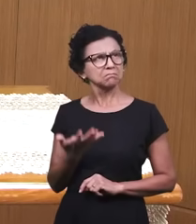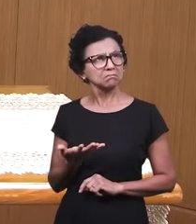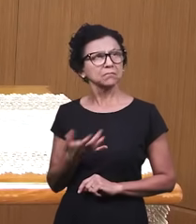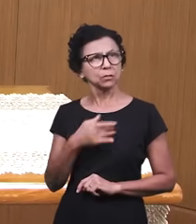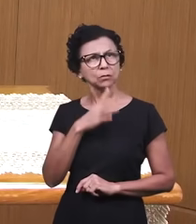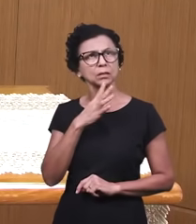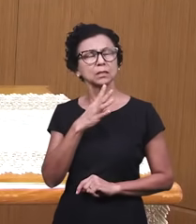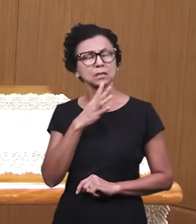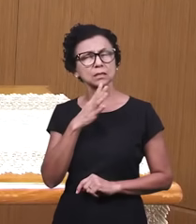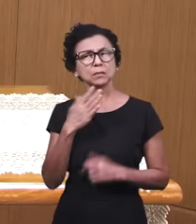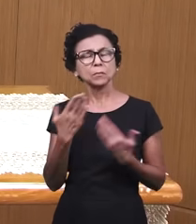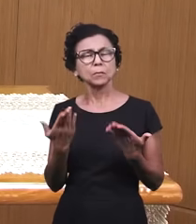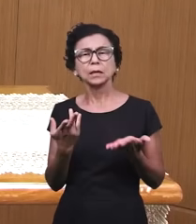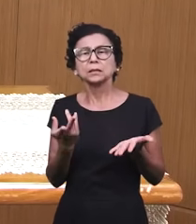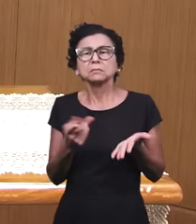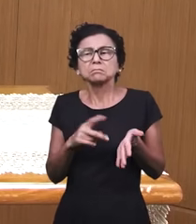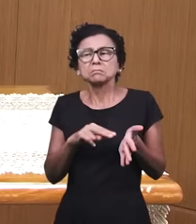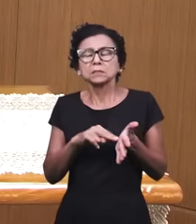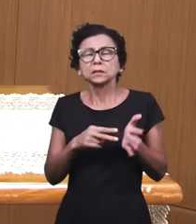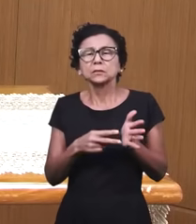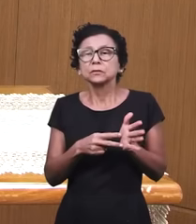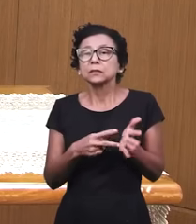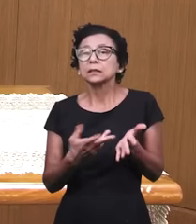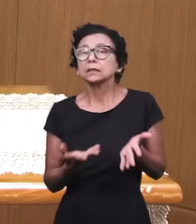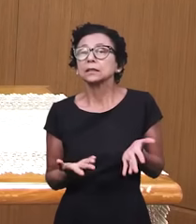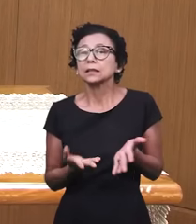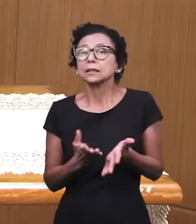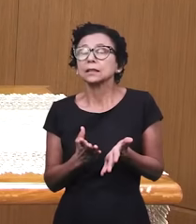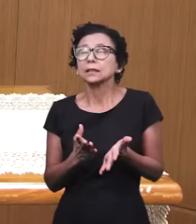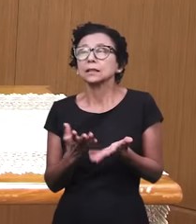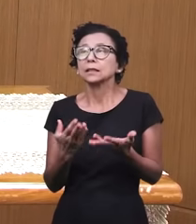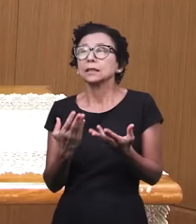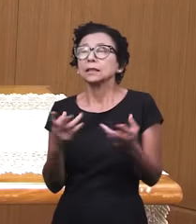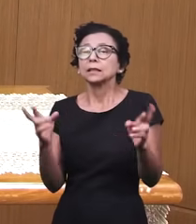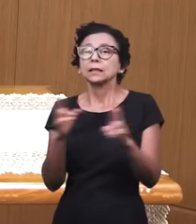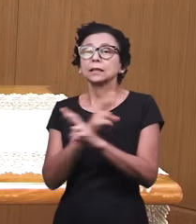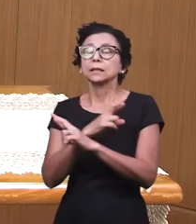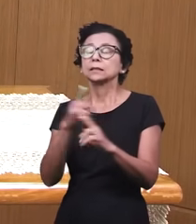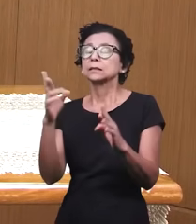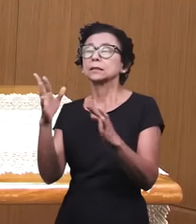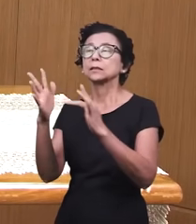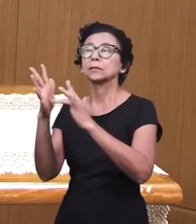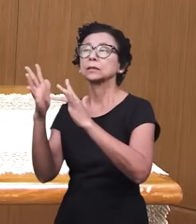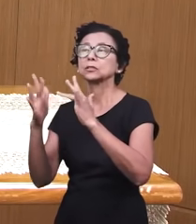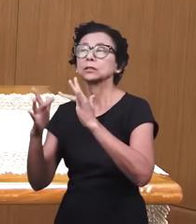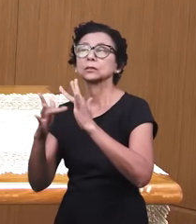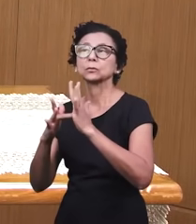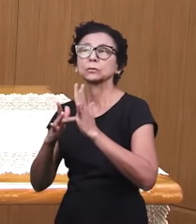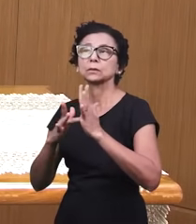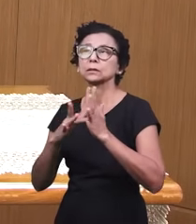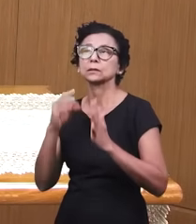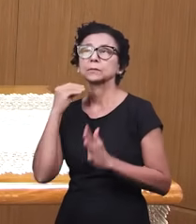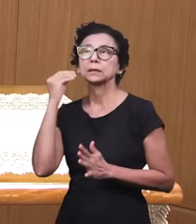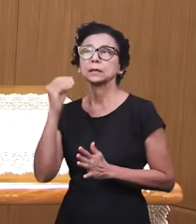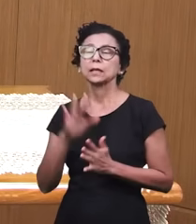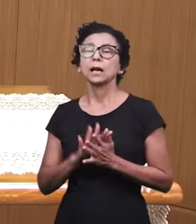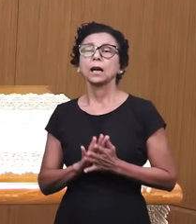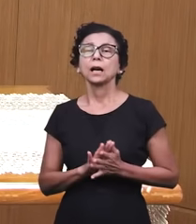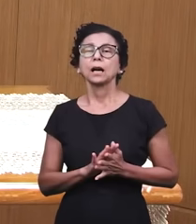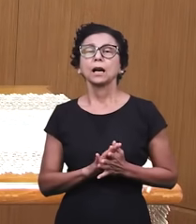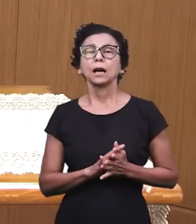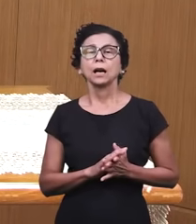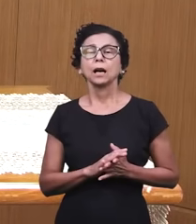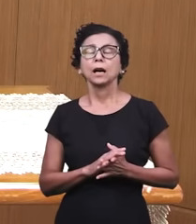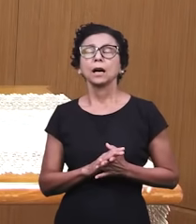Deus, com o Senhor Jesus, ela não é algo de ouvir falar.